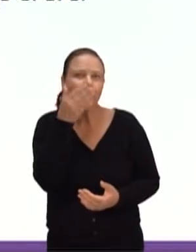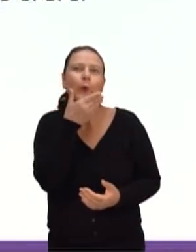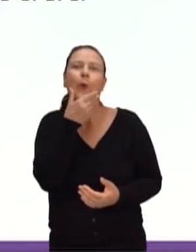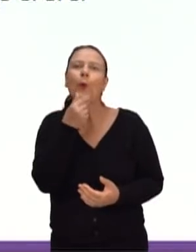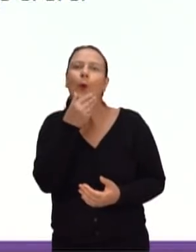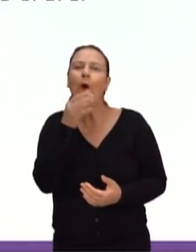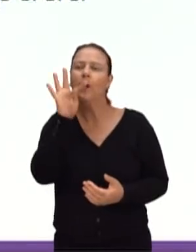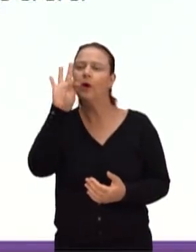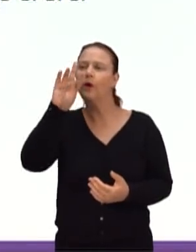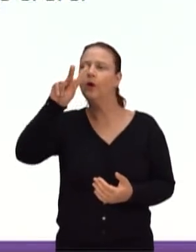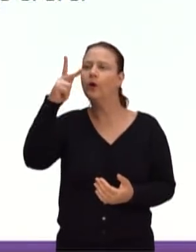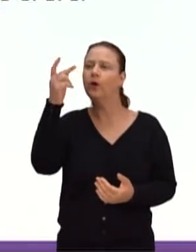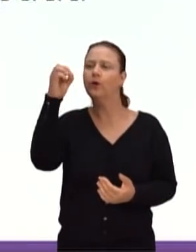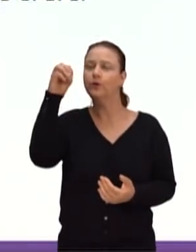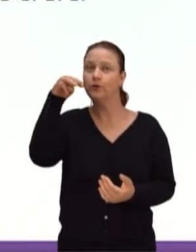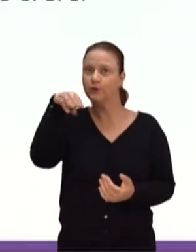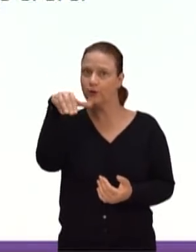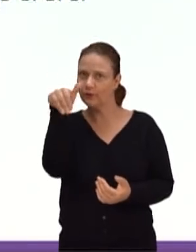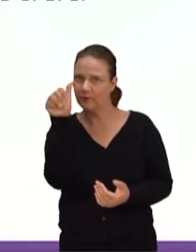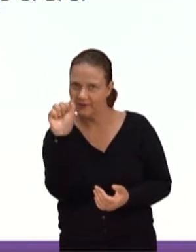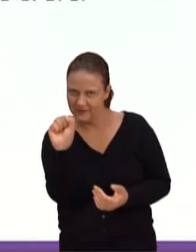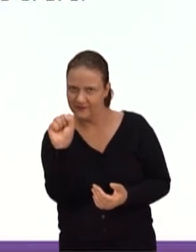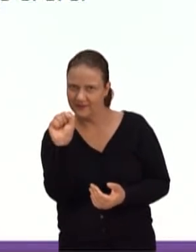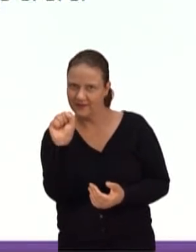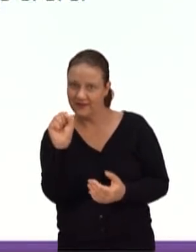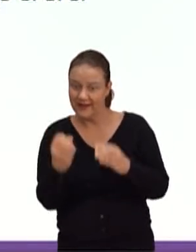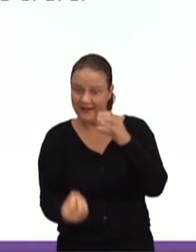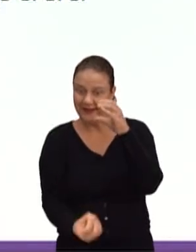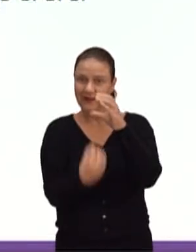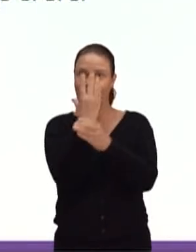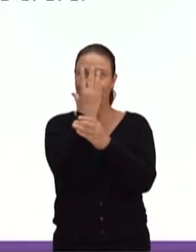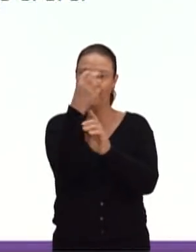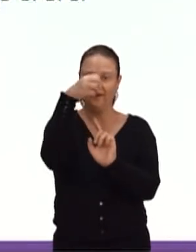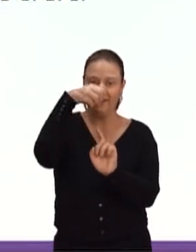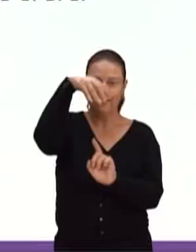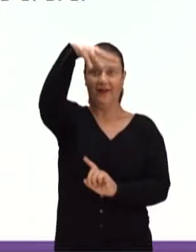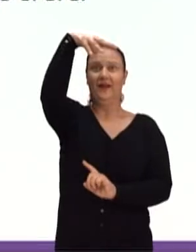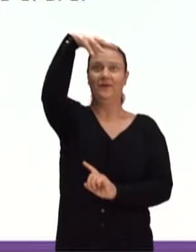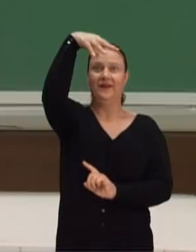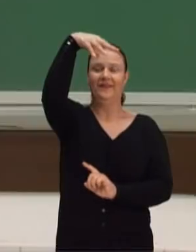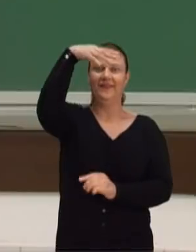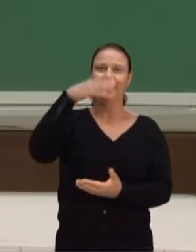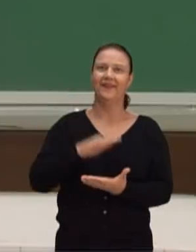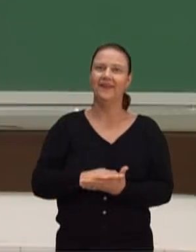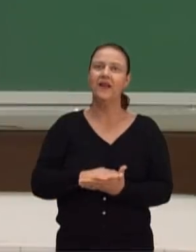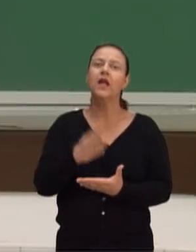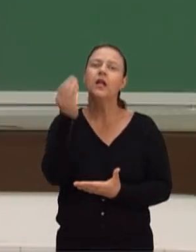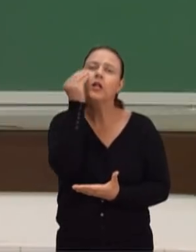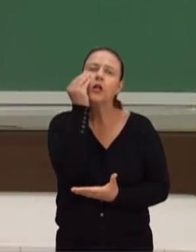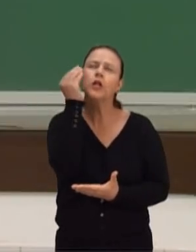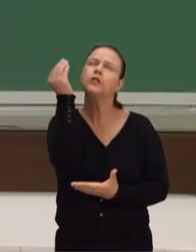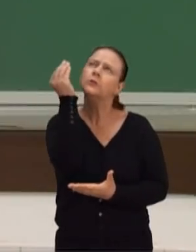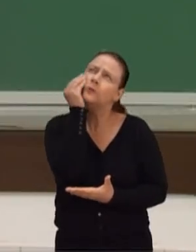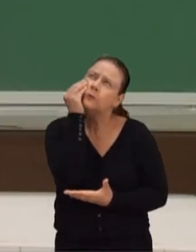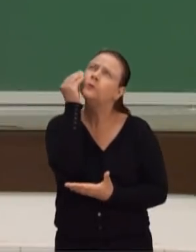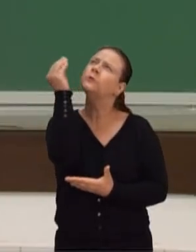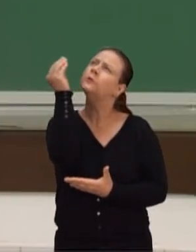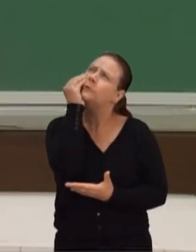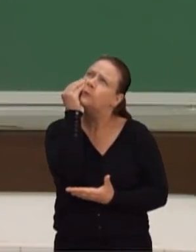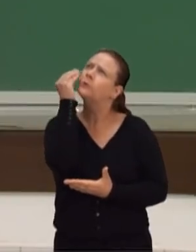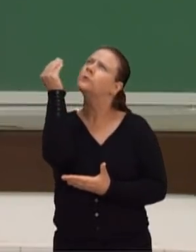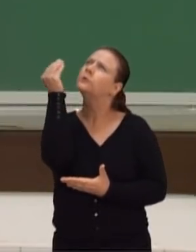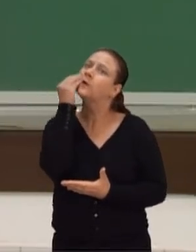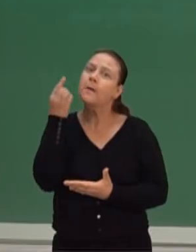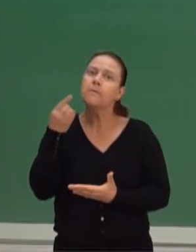1.200 vezes, gente, 1.200 vezes fazer uma lâmpada elétrica? E cada vez que não